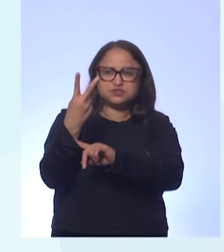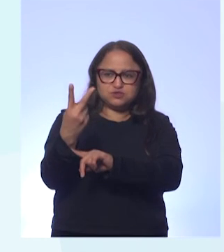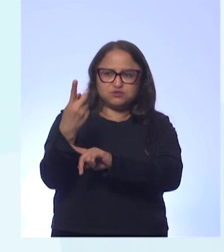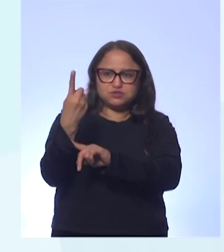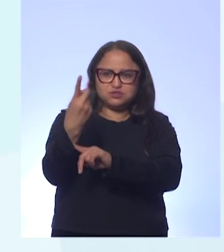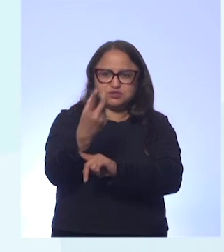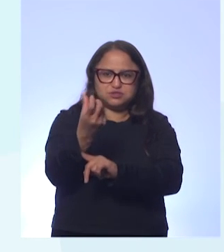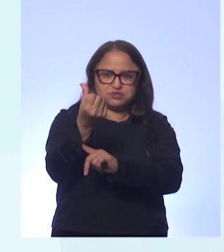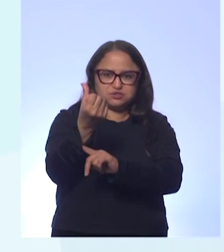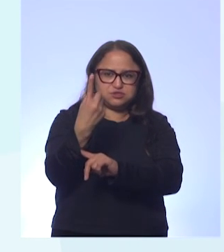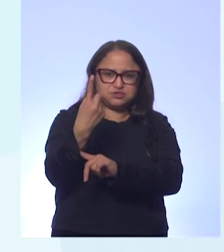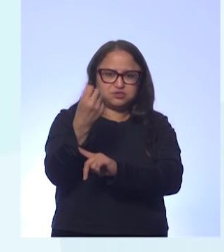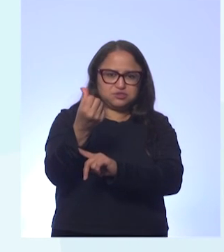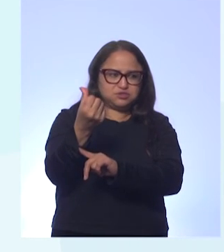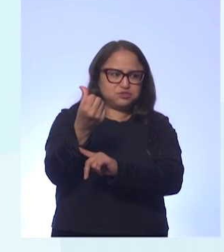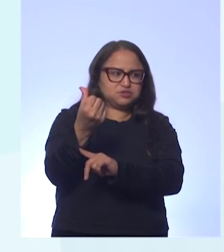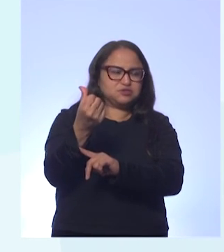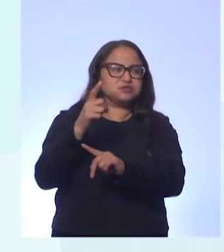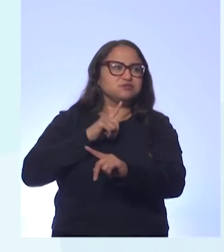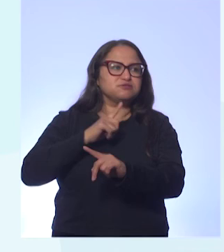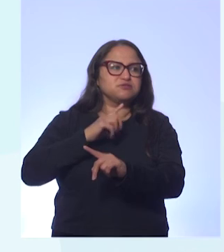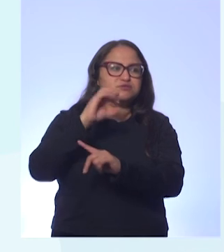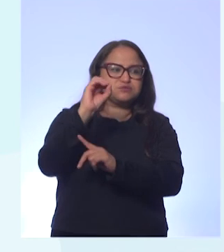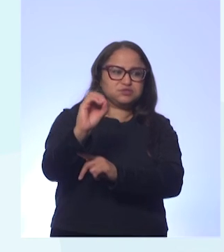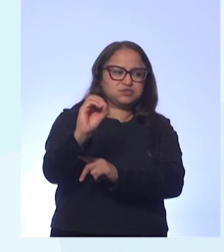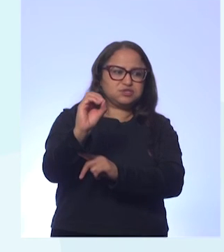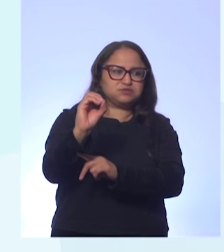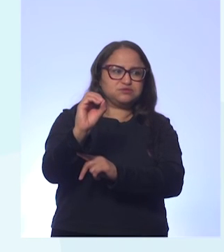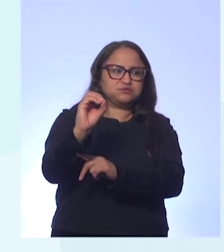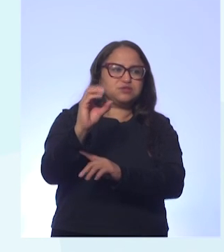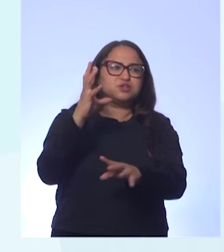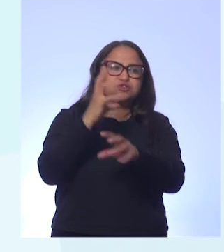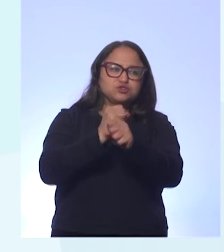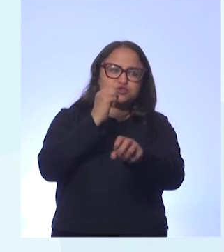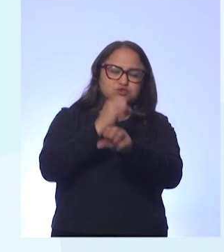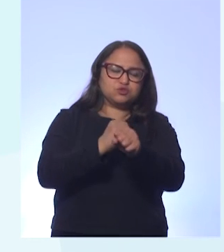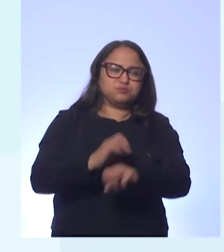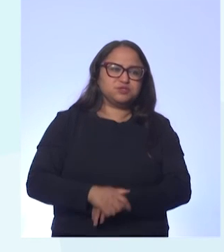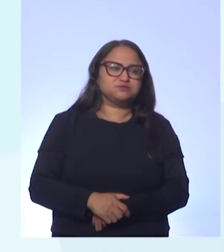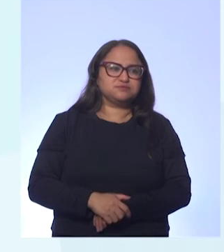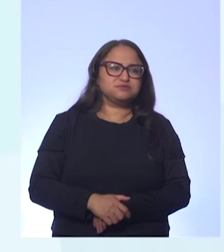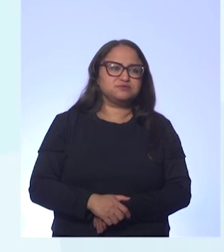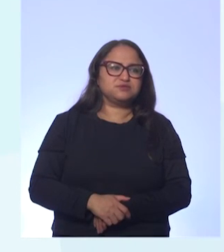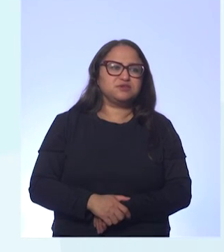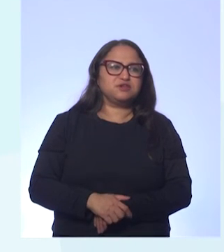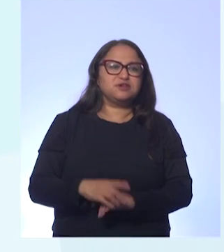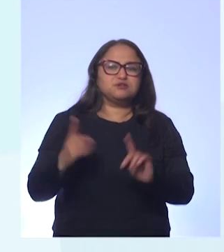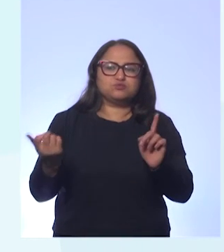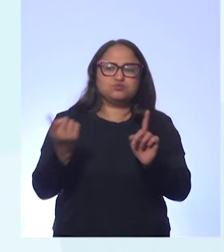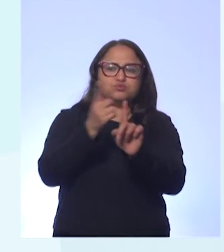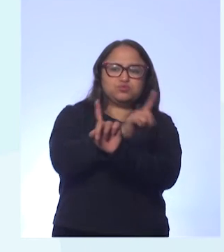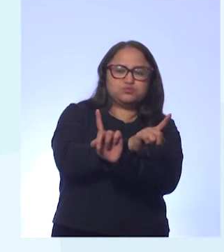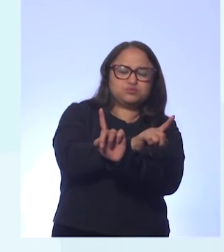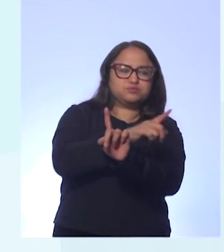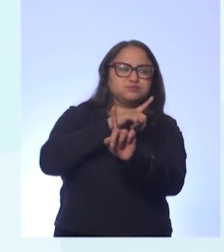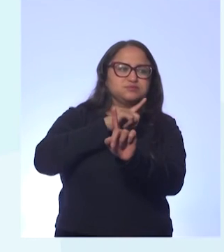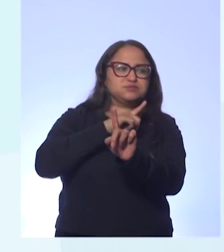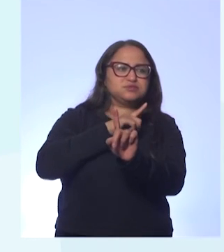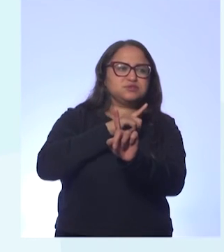acrescenta os zeros, não é isso? Soma todos os zerinhos aí na sua resposta. Então, conta de trás para diante, nós vamos ter aqui,